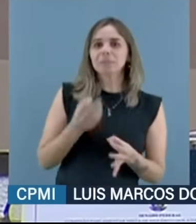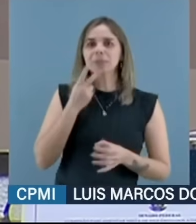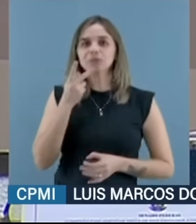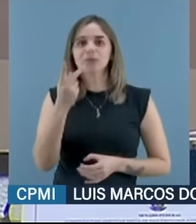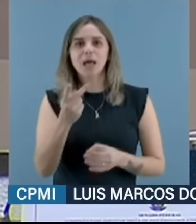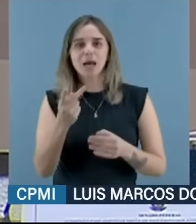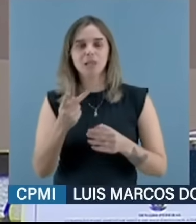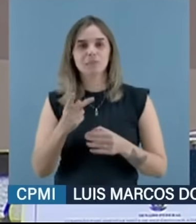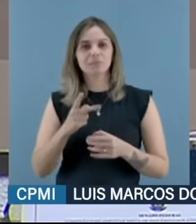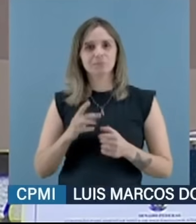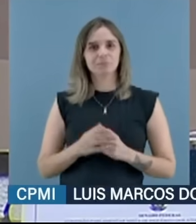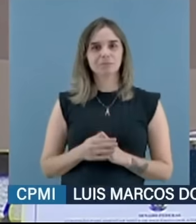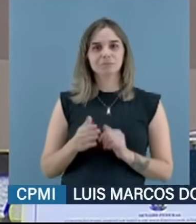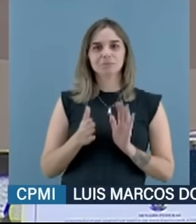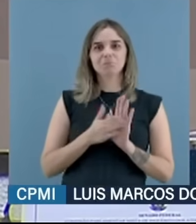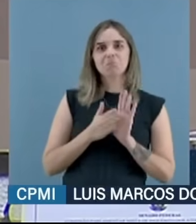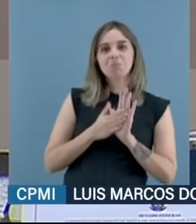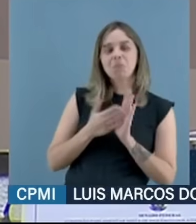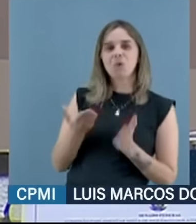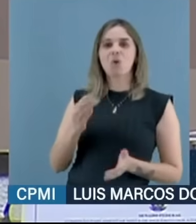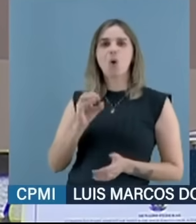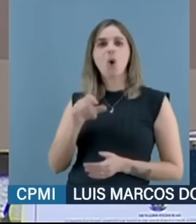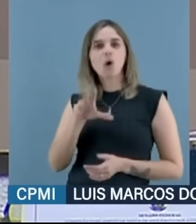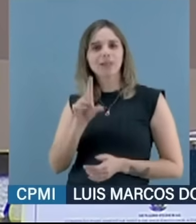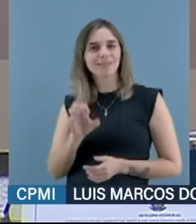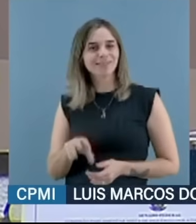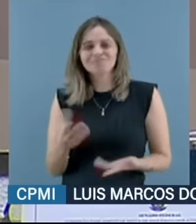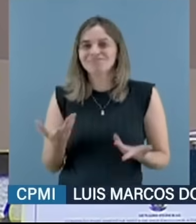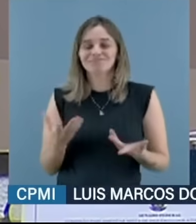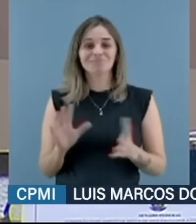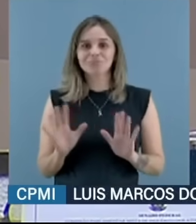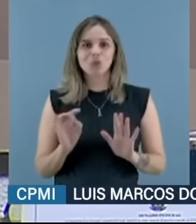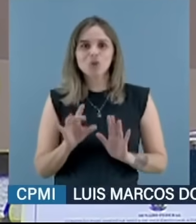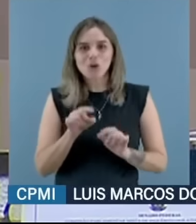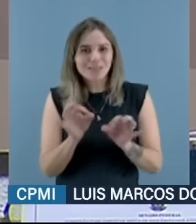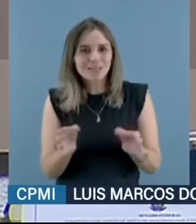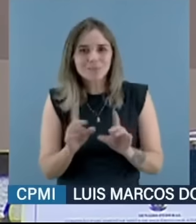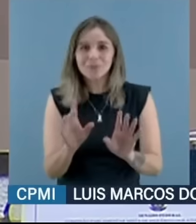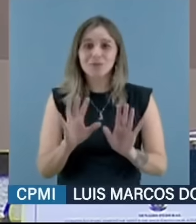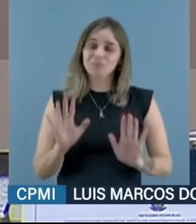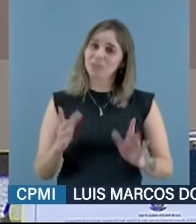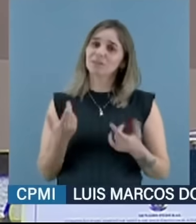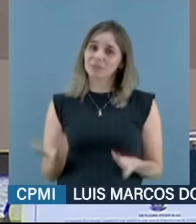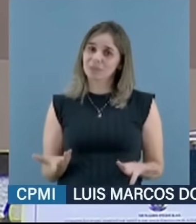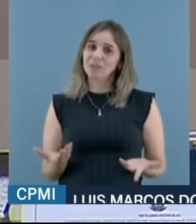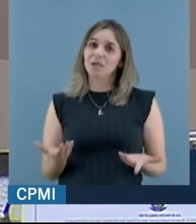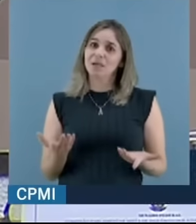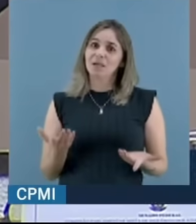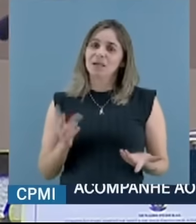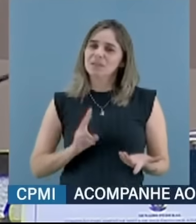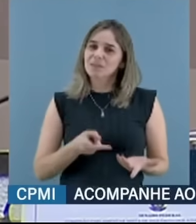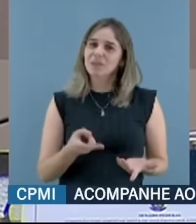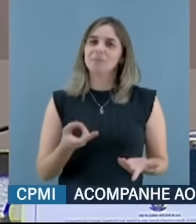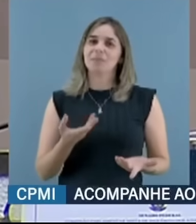Imagine, seja lá o que for, senador, deputado Marco Feliciano, a gente sempre teve uma relação extremamente